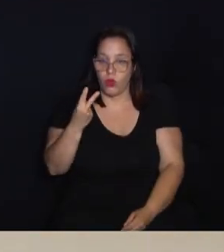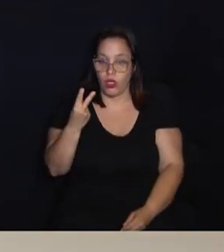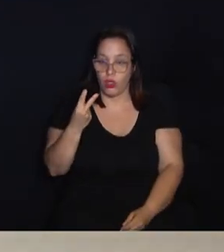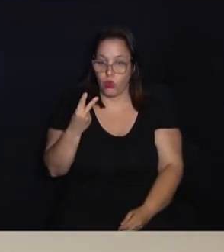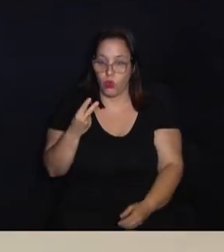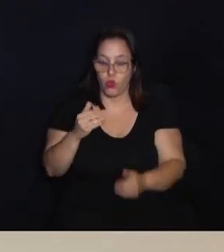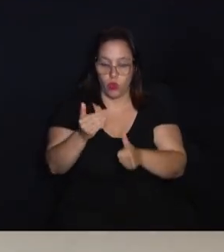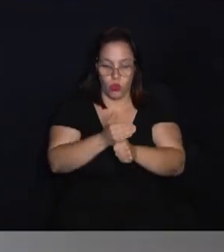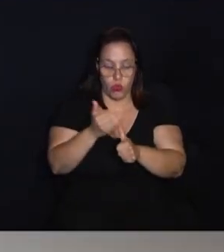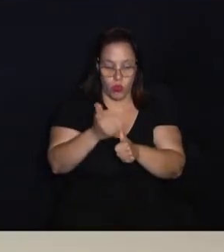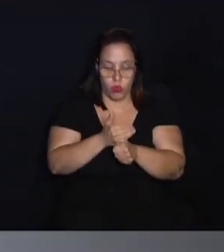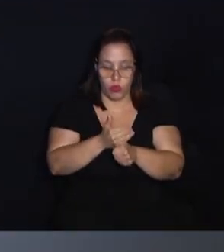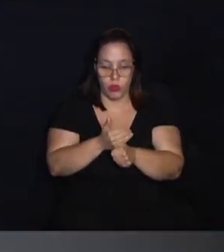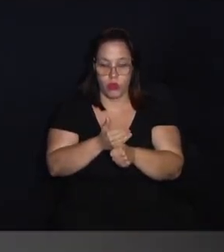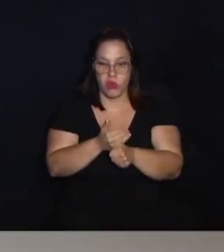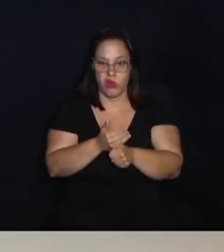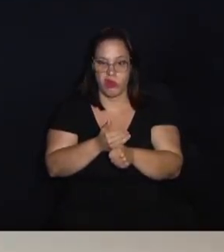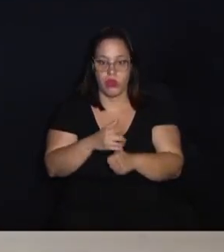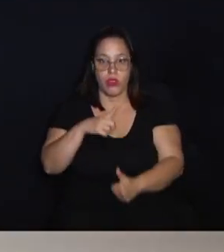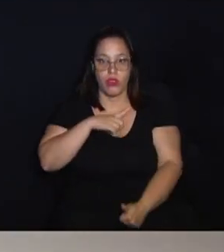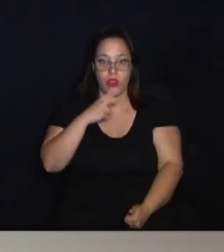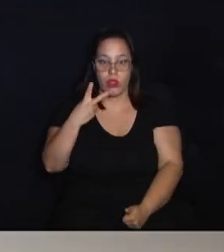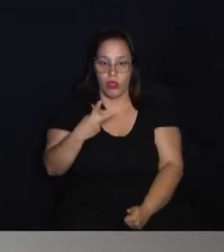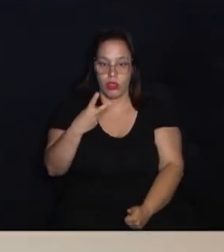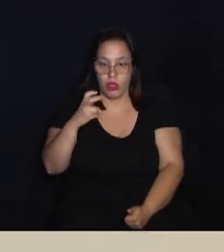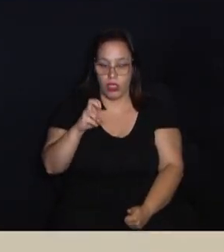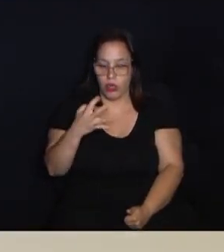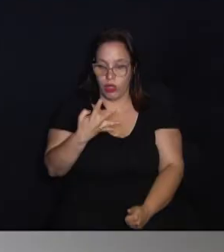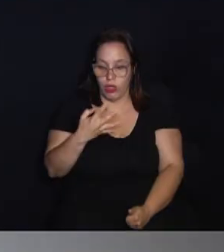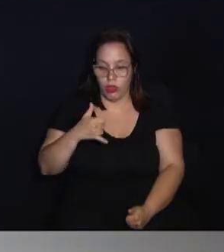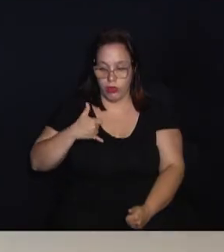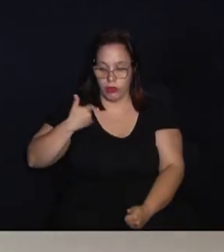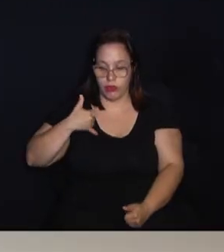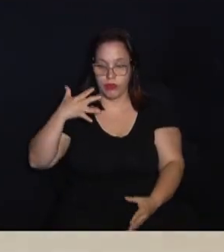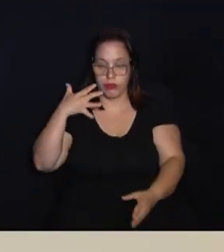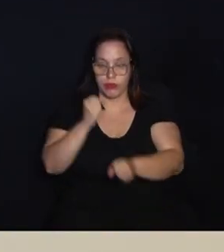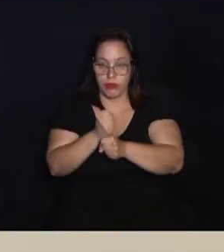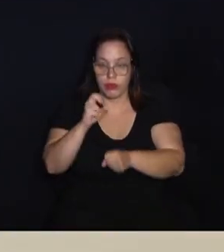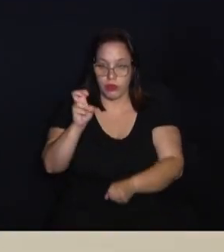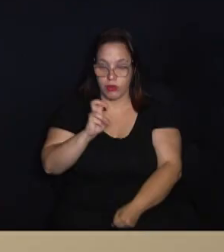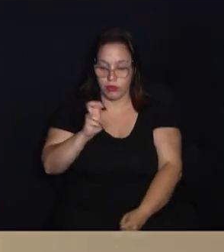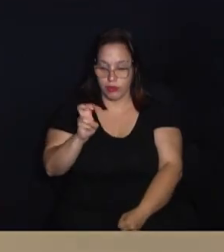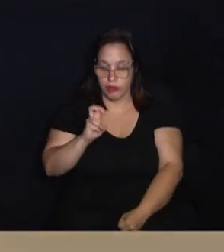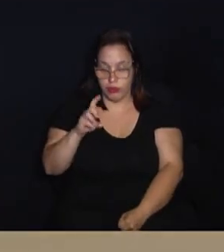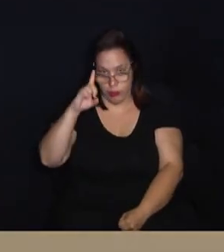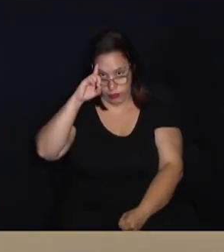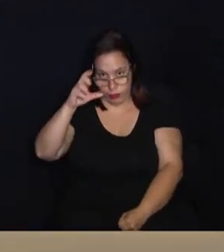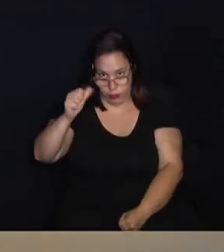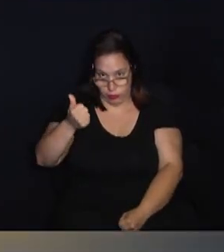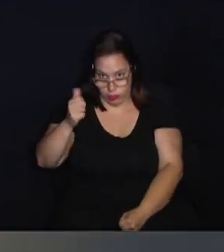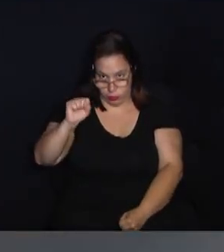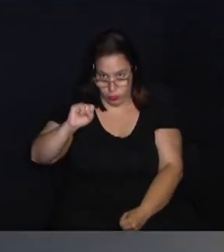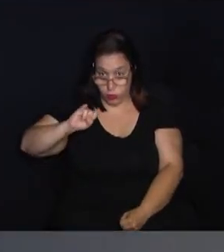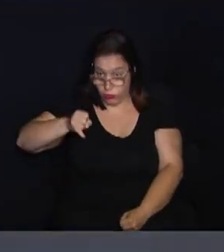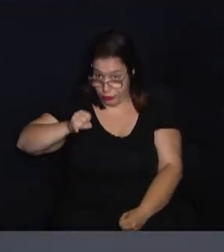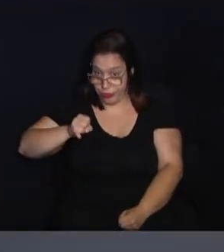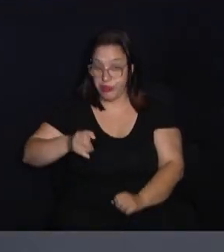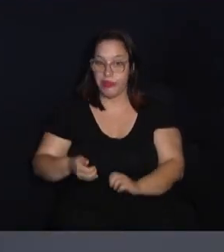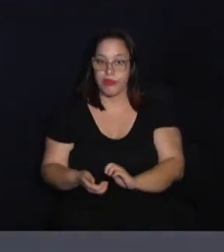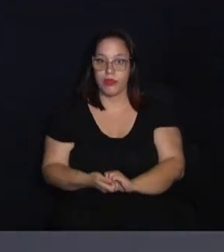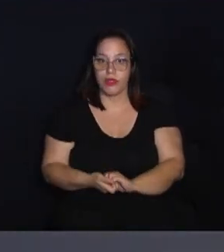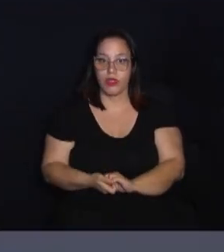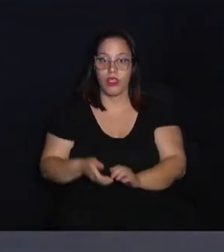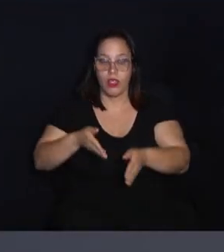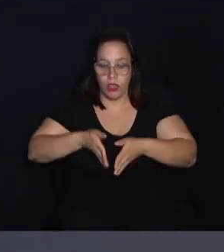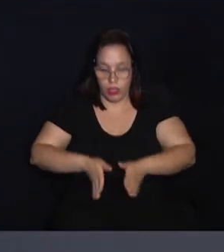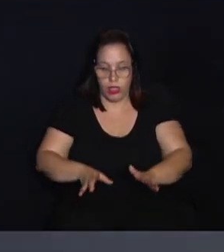mandato consecutivo. Tem 54 anos e completa 55 no dia 18 de janeiro. Nasceu